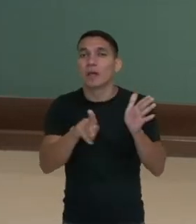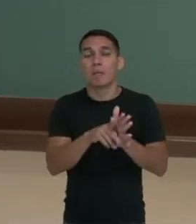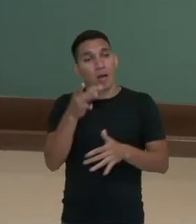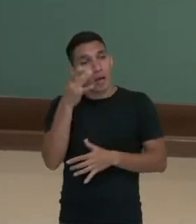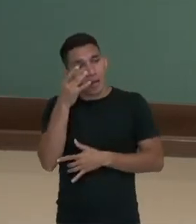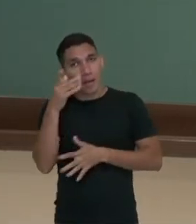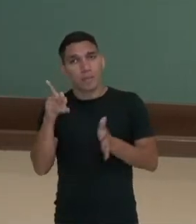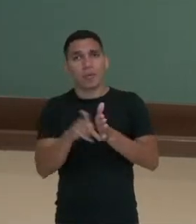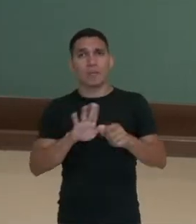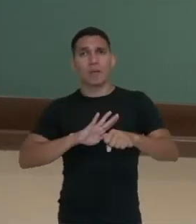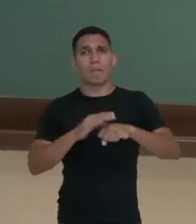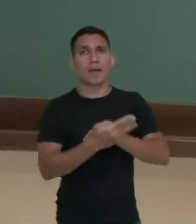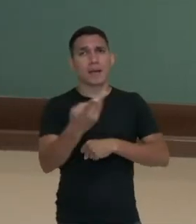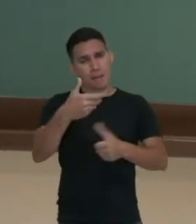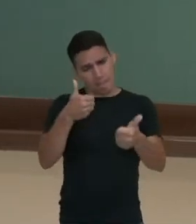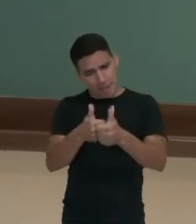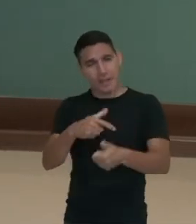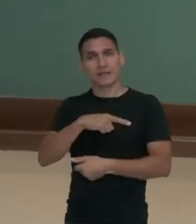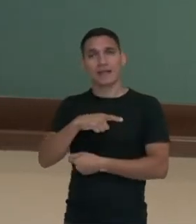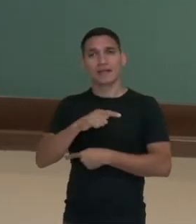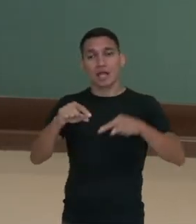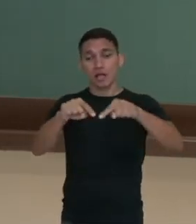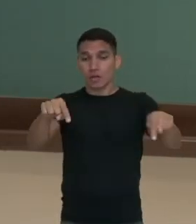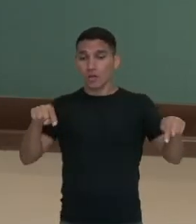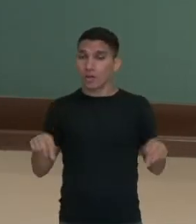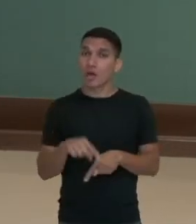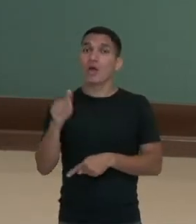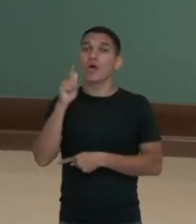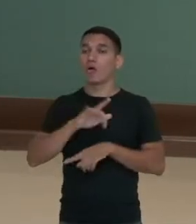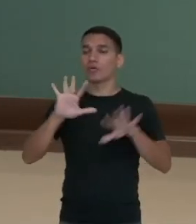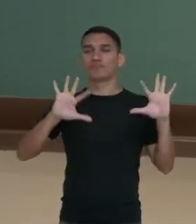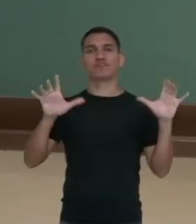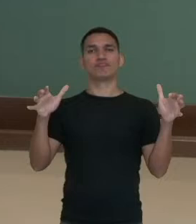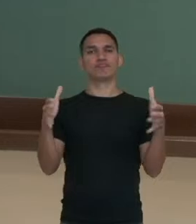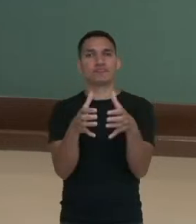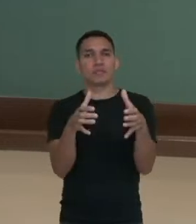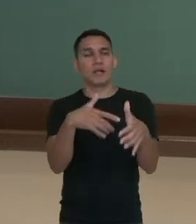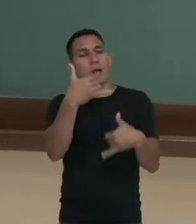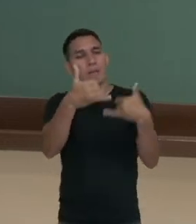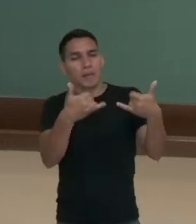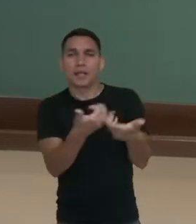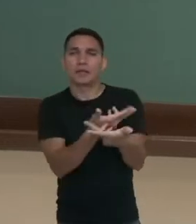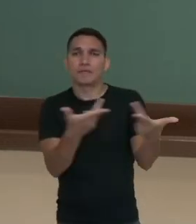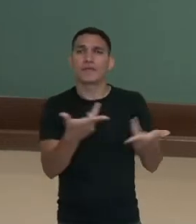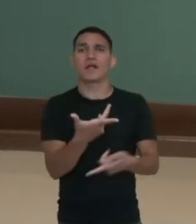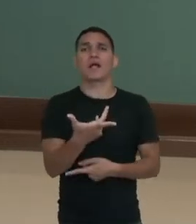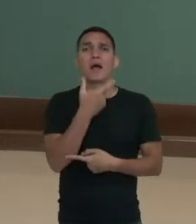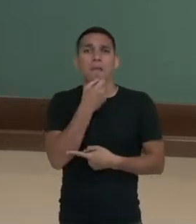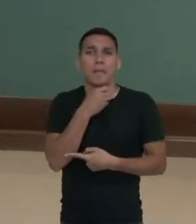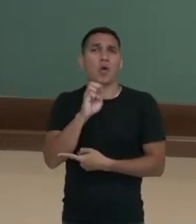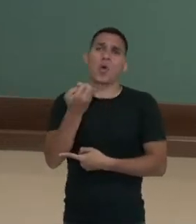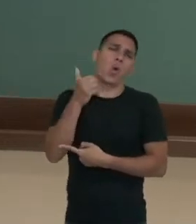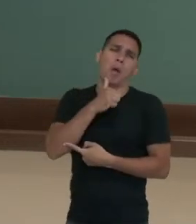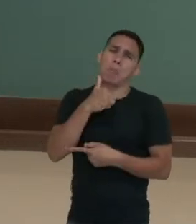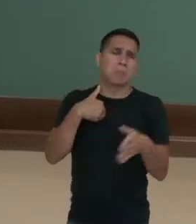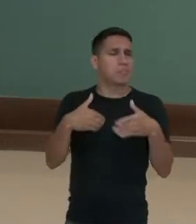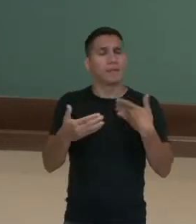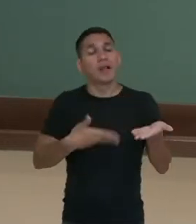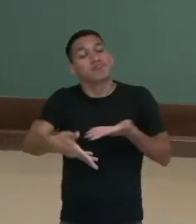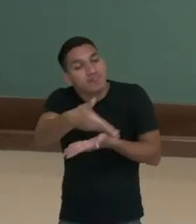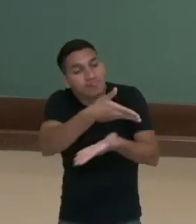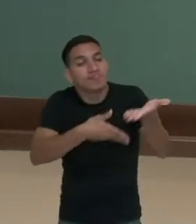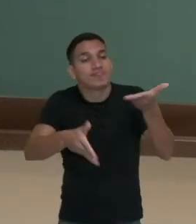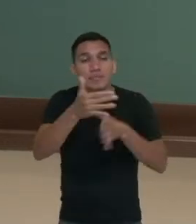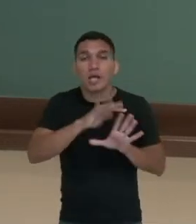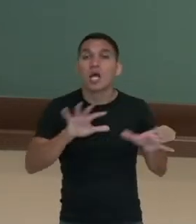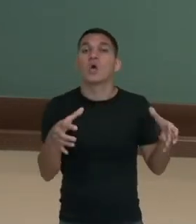seu bairro tem uma quadra, né, que possa reunir ali os meninos ou as meninas e fazer ali uma